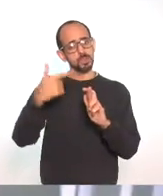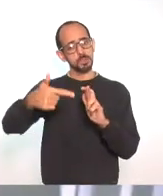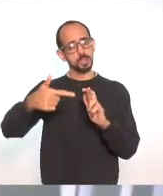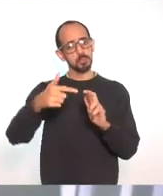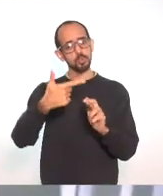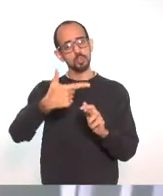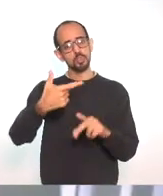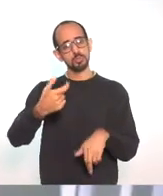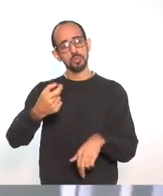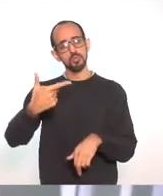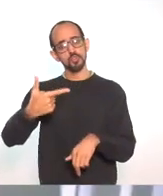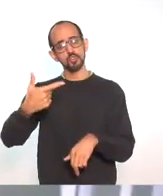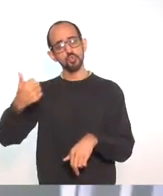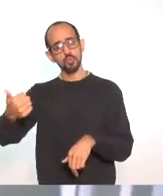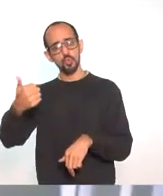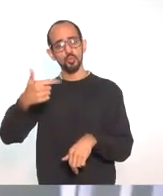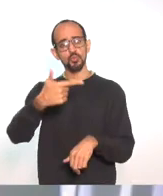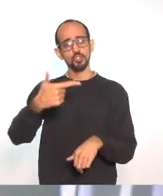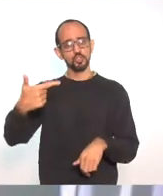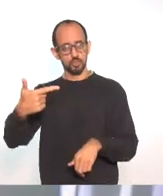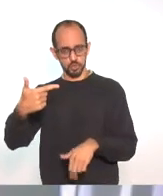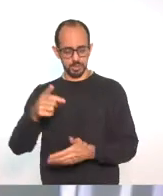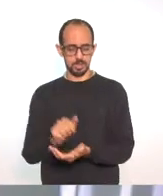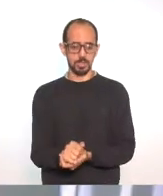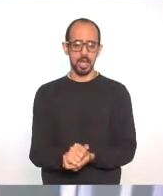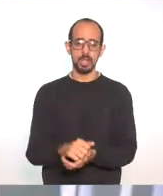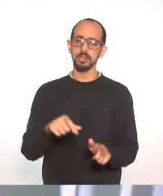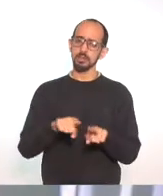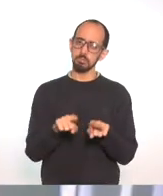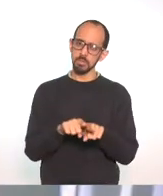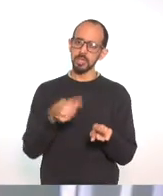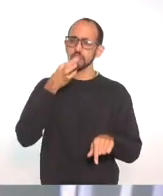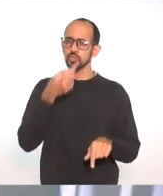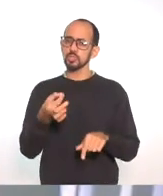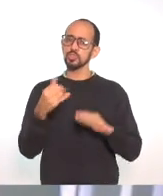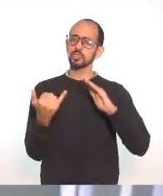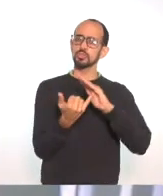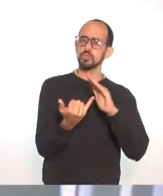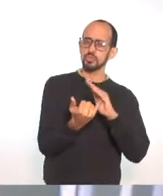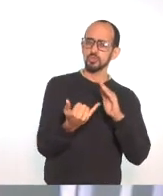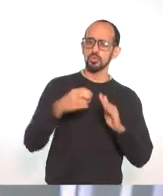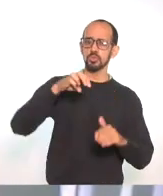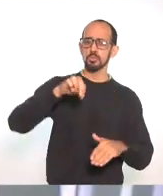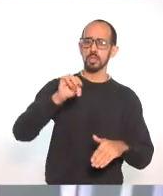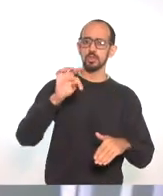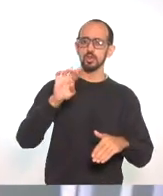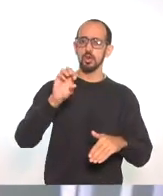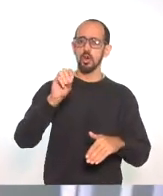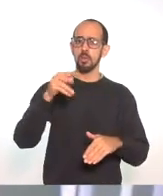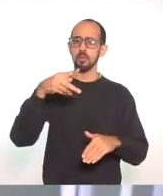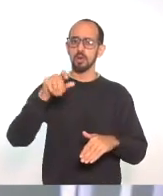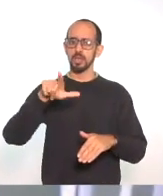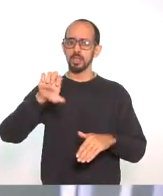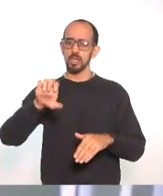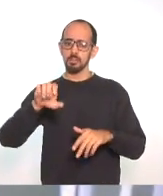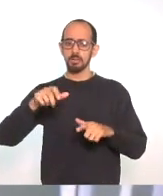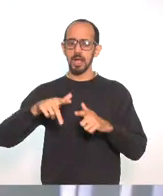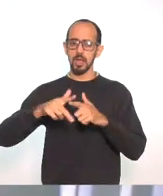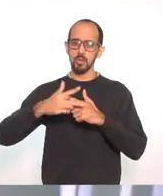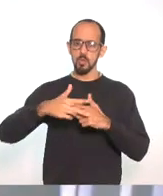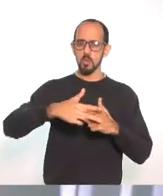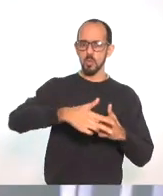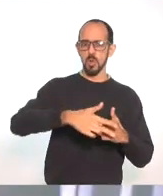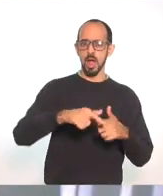também é sugestões que o Instituto já vem para vem compilando sobre eventuais aperfeiçoamento